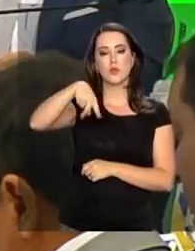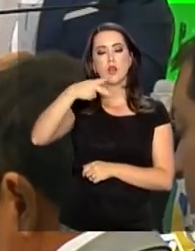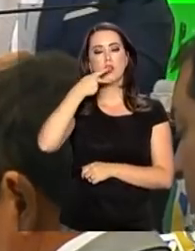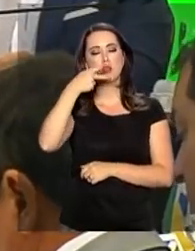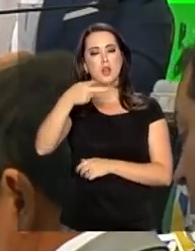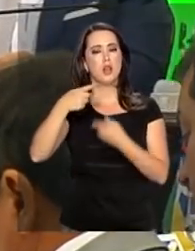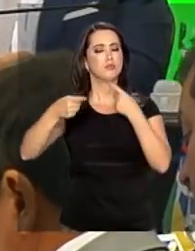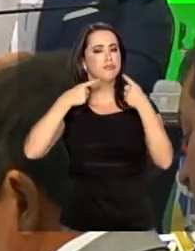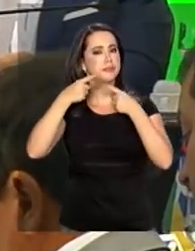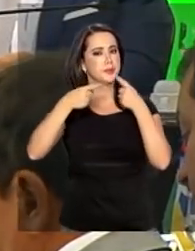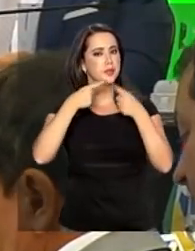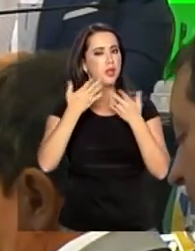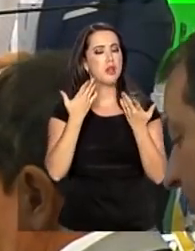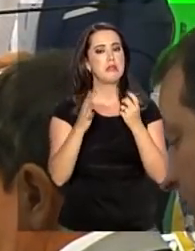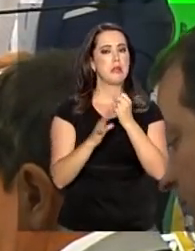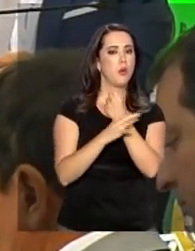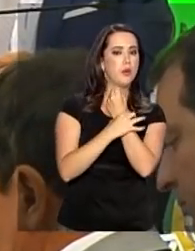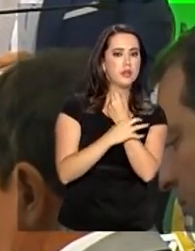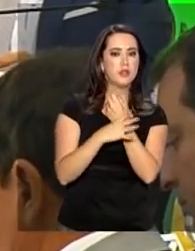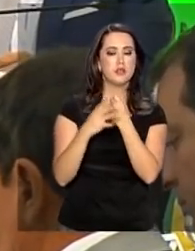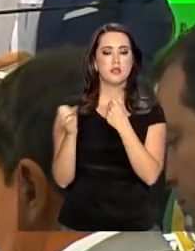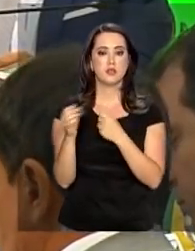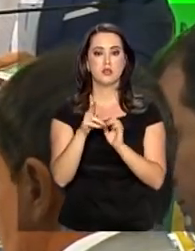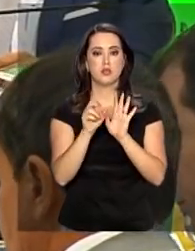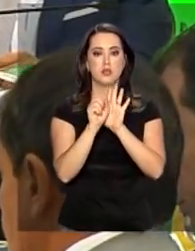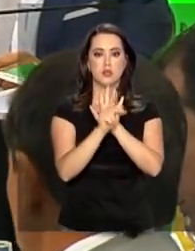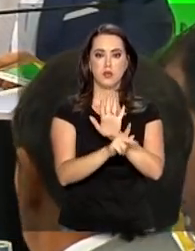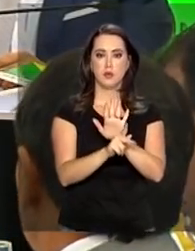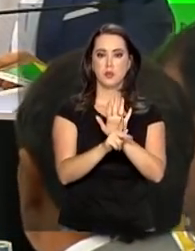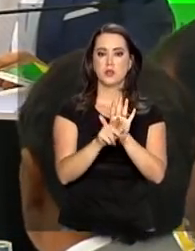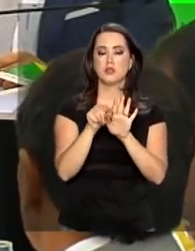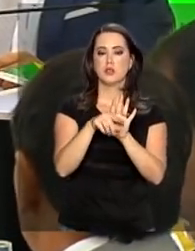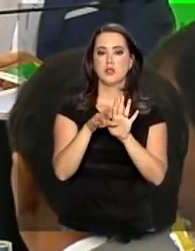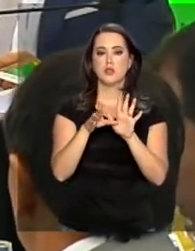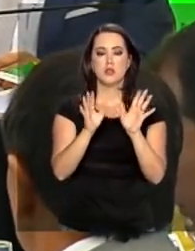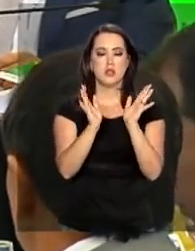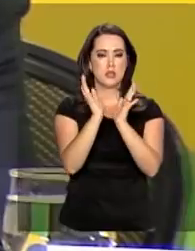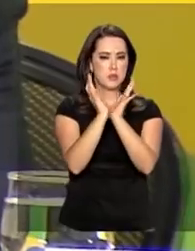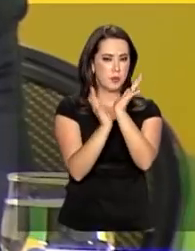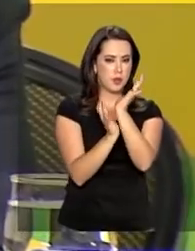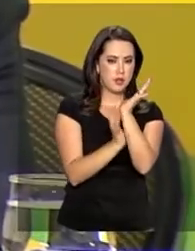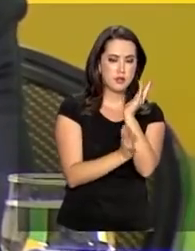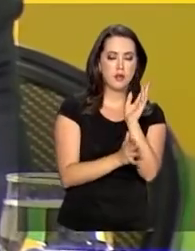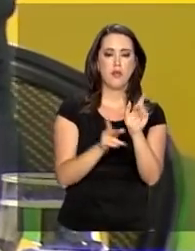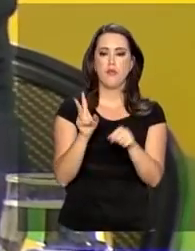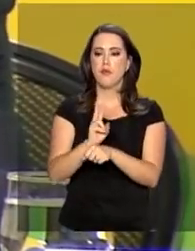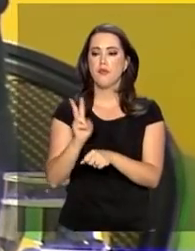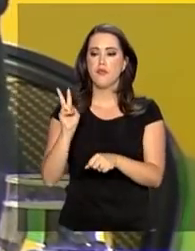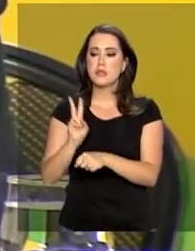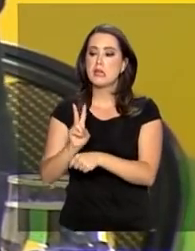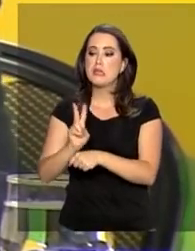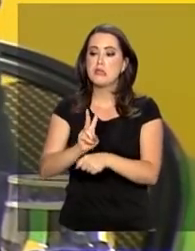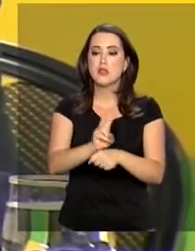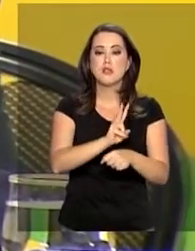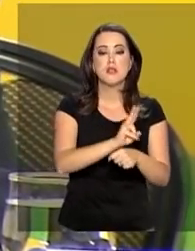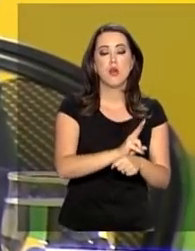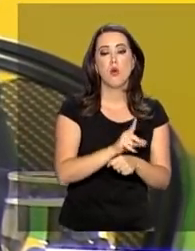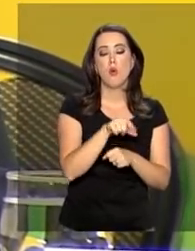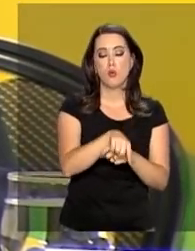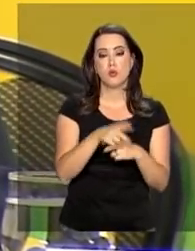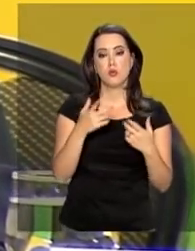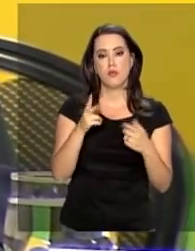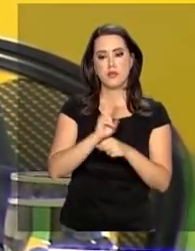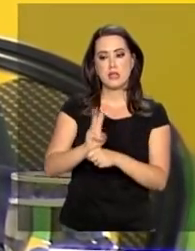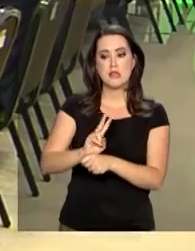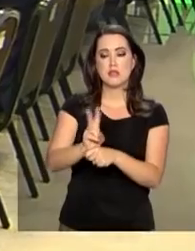Eles falaram sobre temas como segurança, reforma da Previdência, desburocratização, fiscalização de fronteiras, dívidas da União